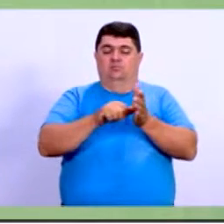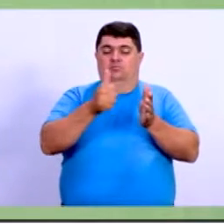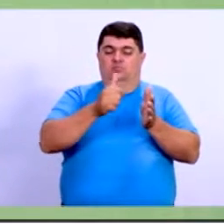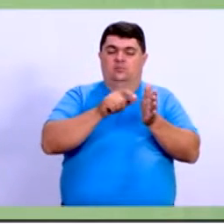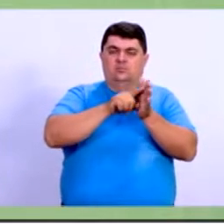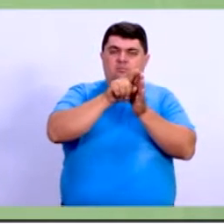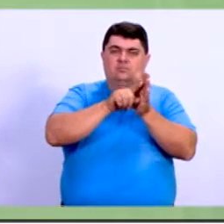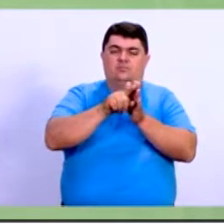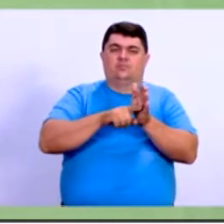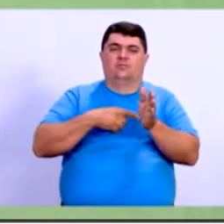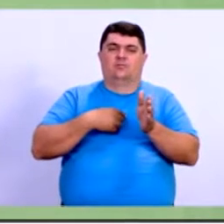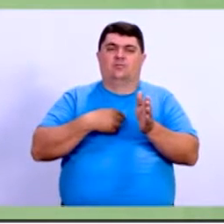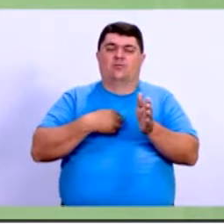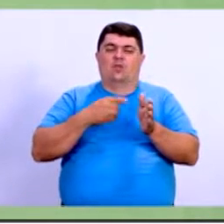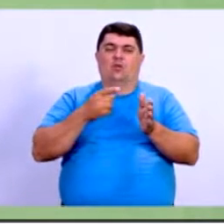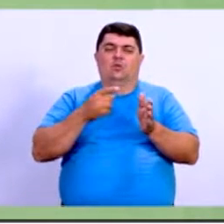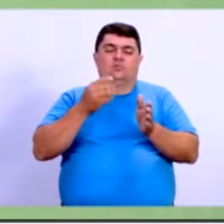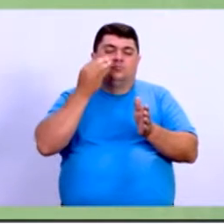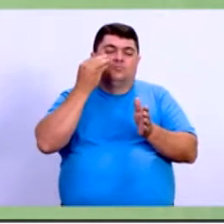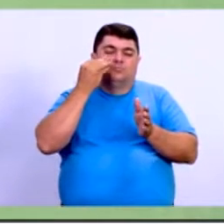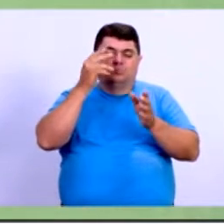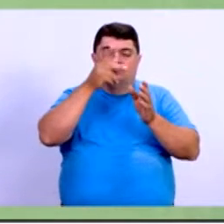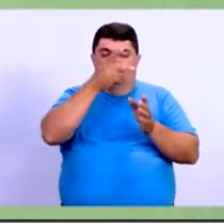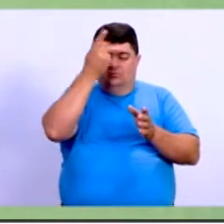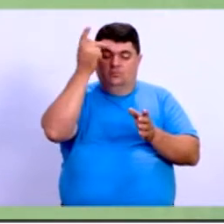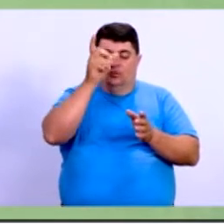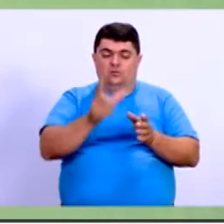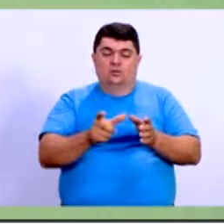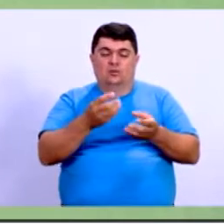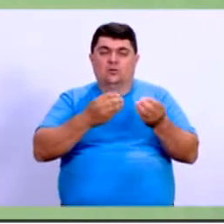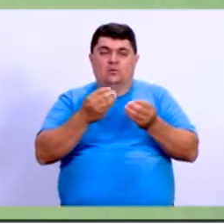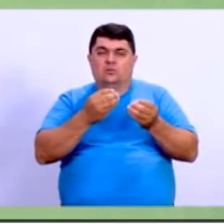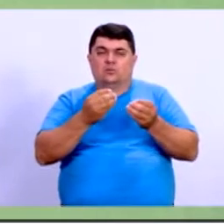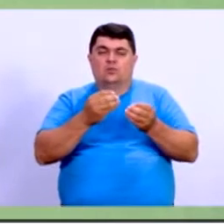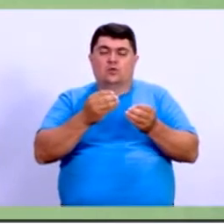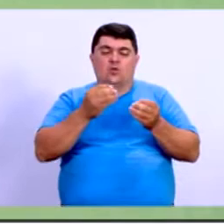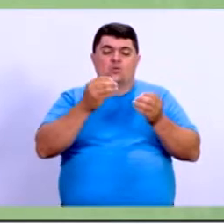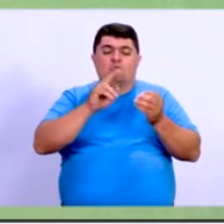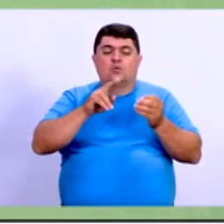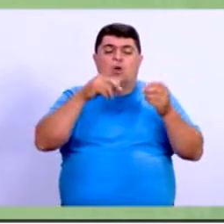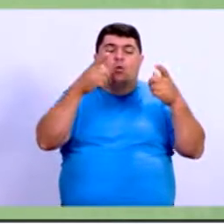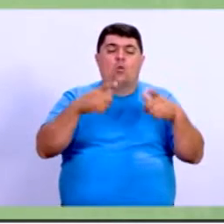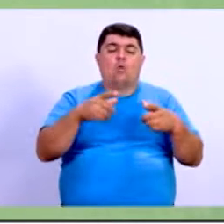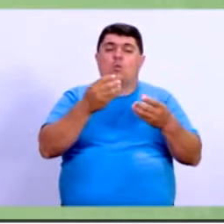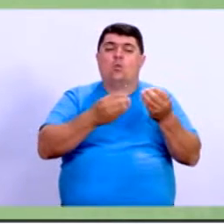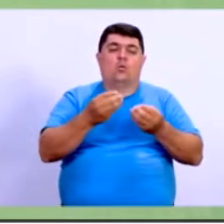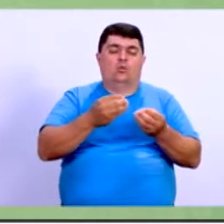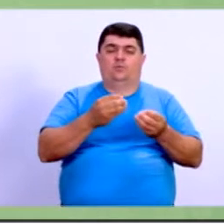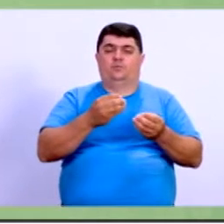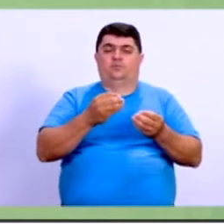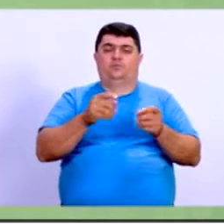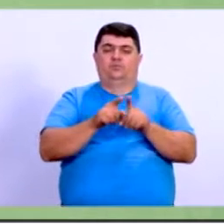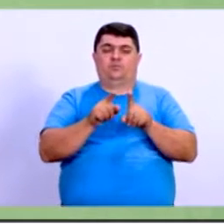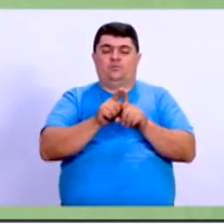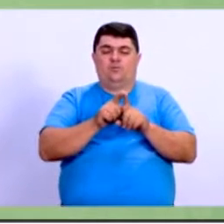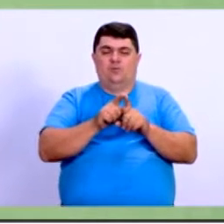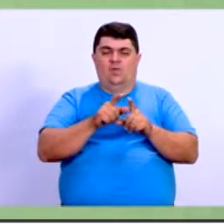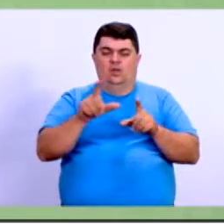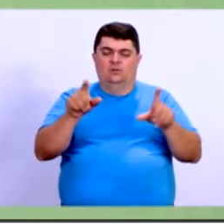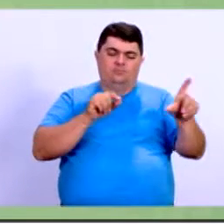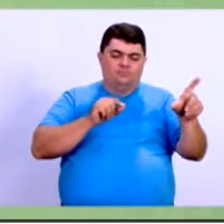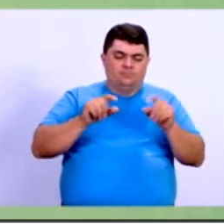eu vou falar com o cliente e vou investigar esse local, onde será utilizado o sistema. Definir os objetivos a serem